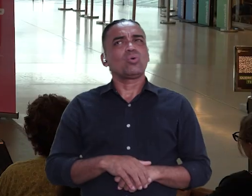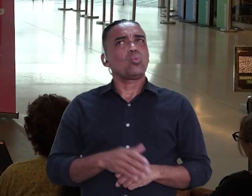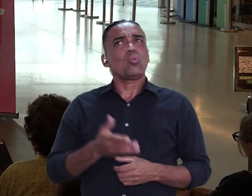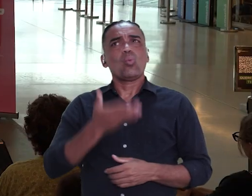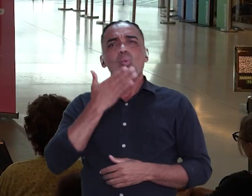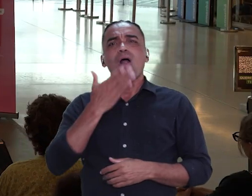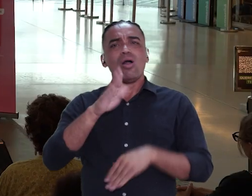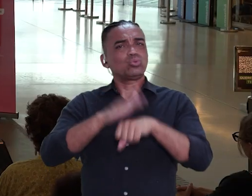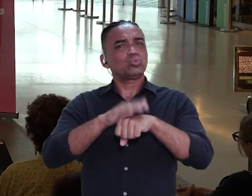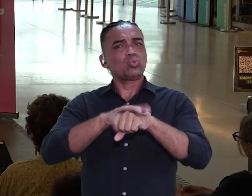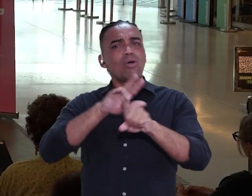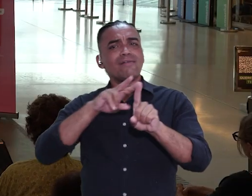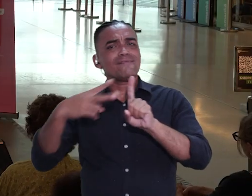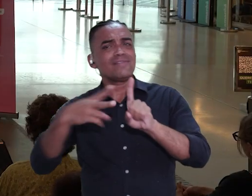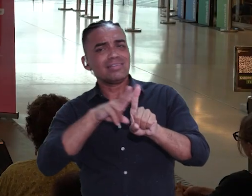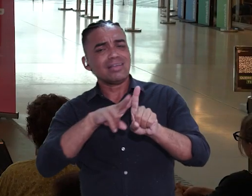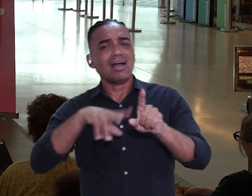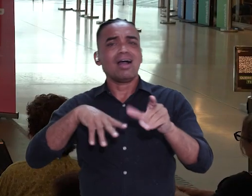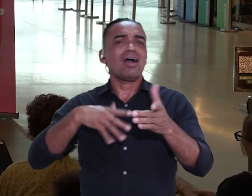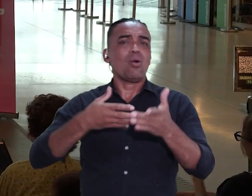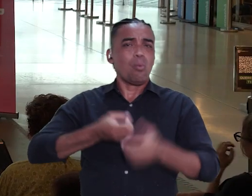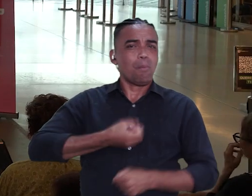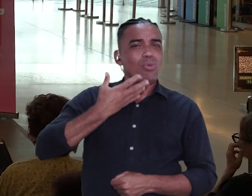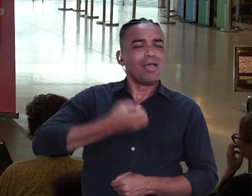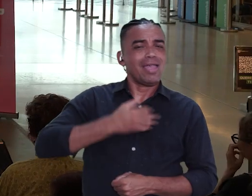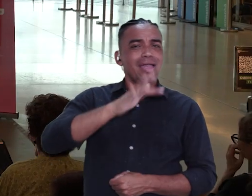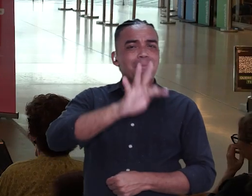leitura desse poema, Flávia?